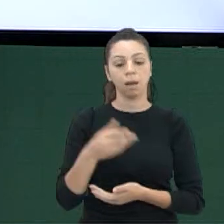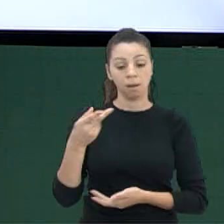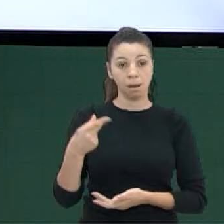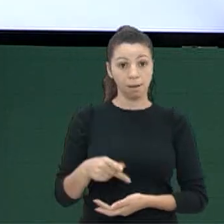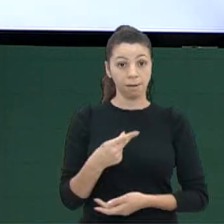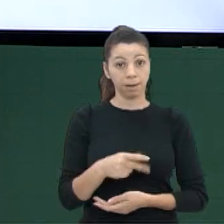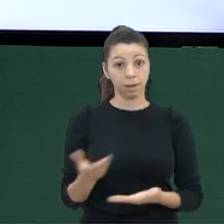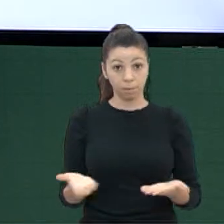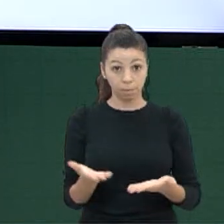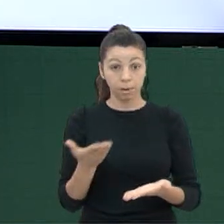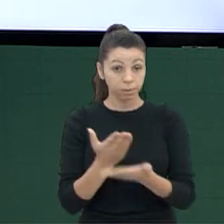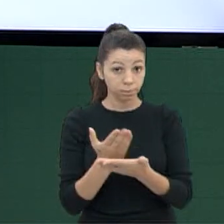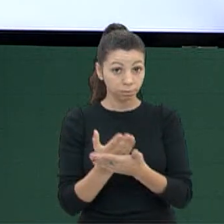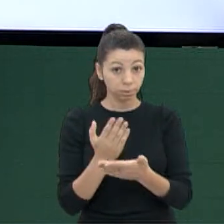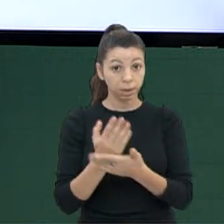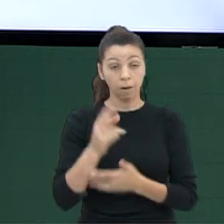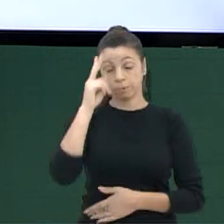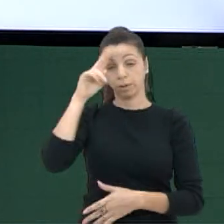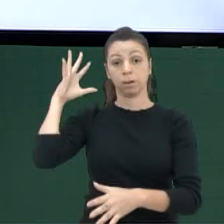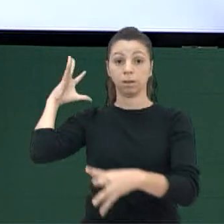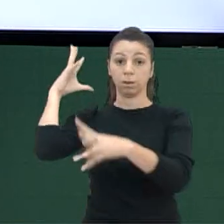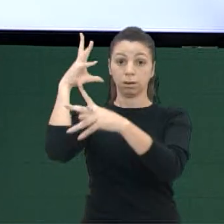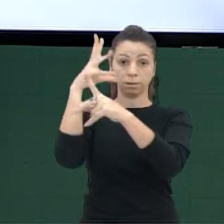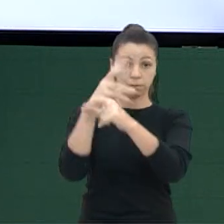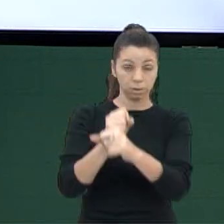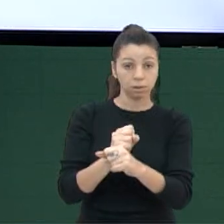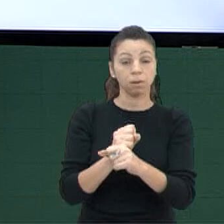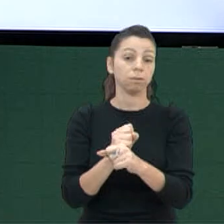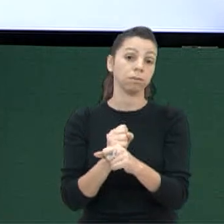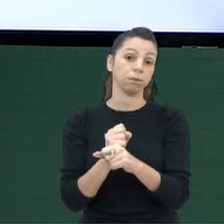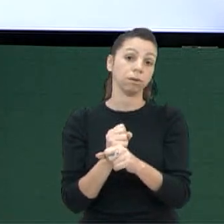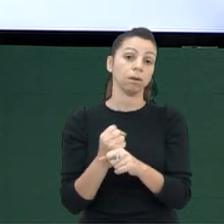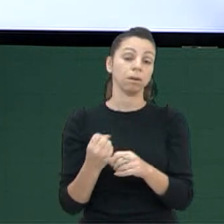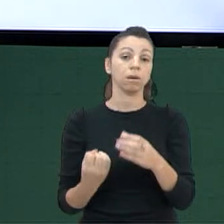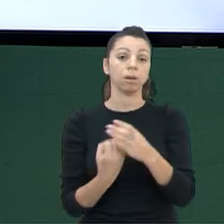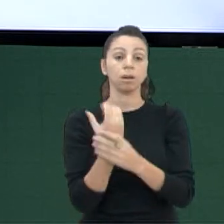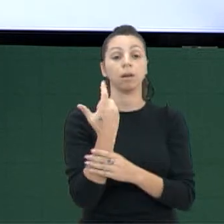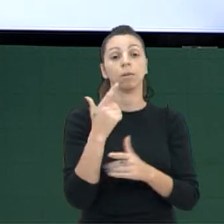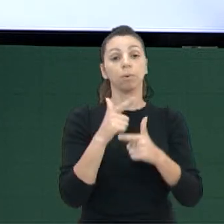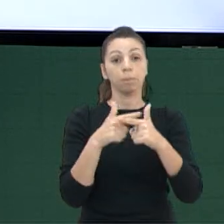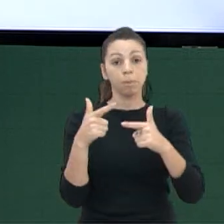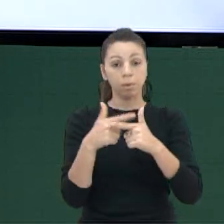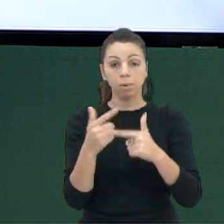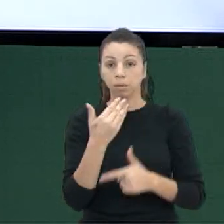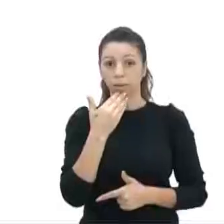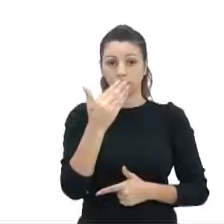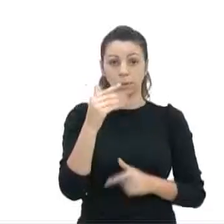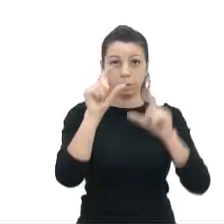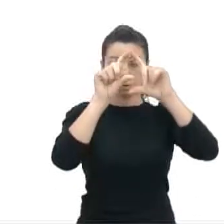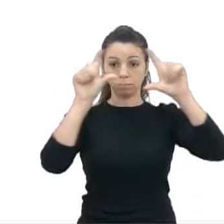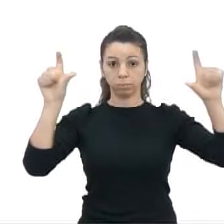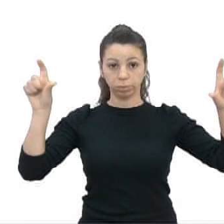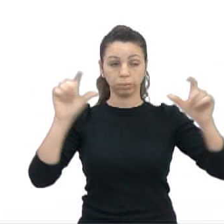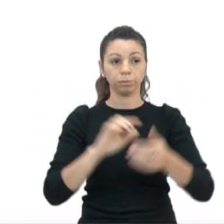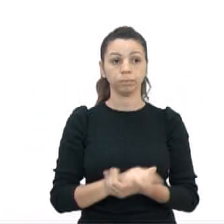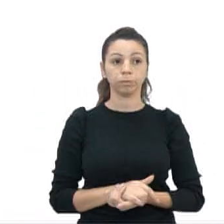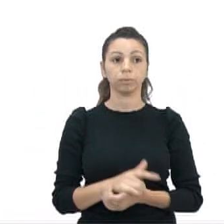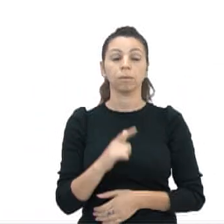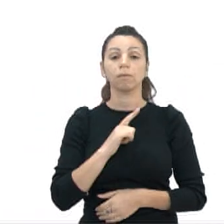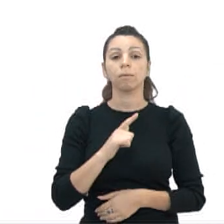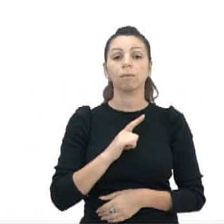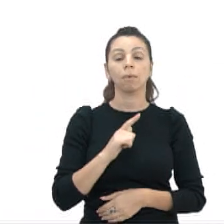nós elaboramos e montamos um problema que ele está sendo pedido. Quando uma ou mais